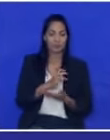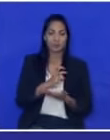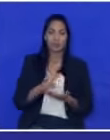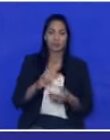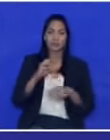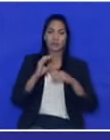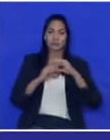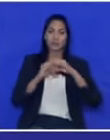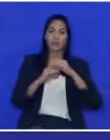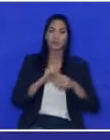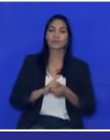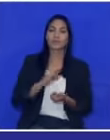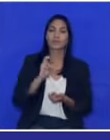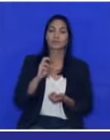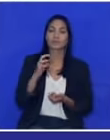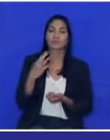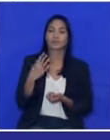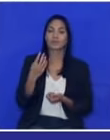Quina, concurso